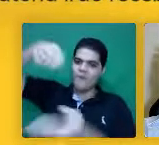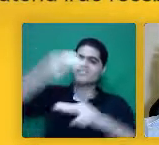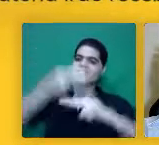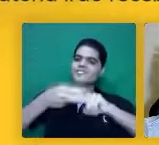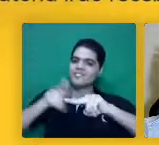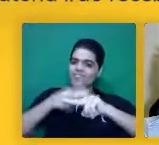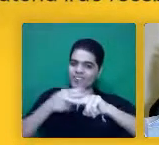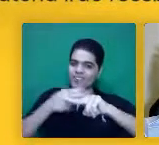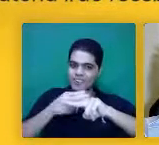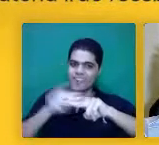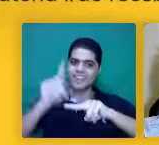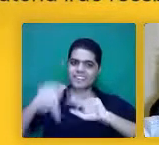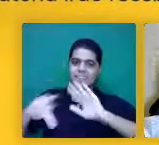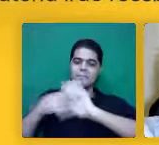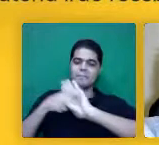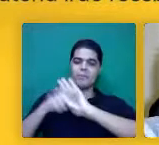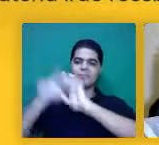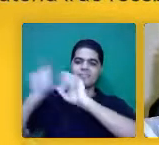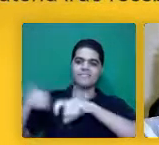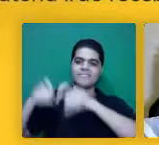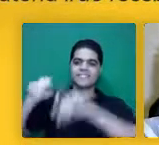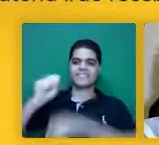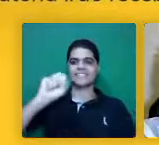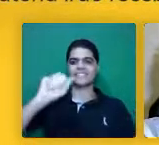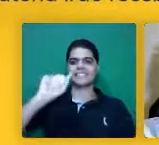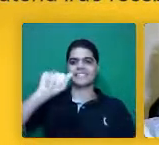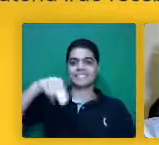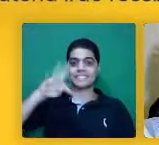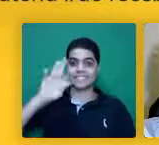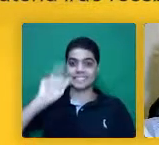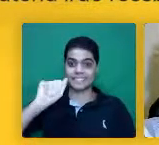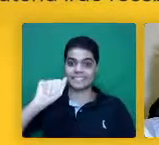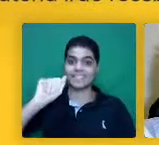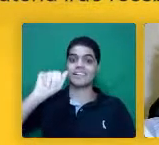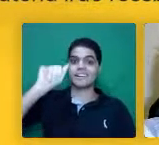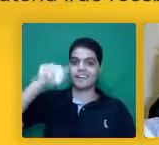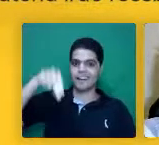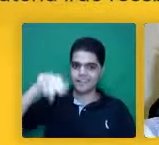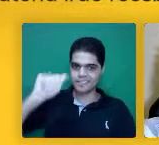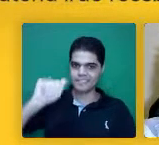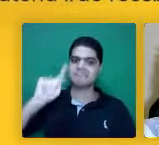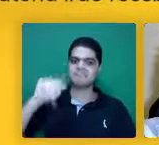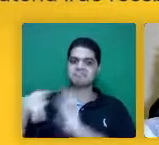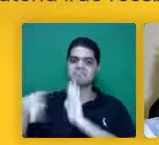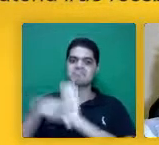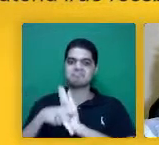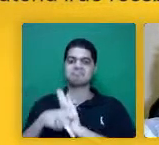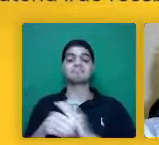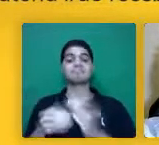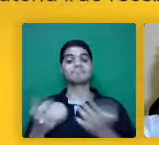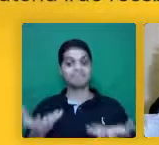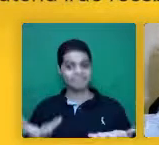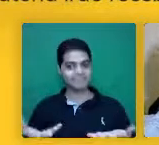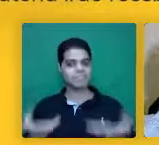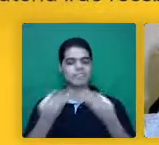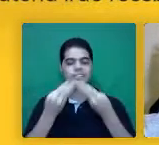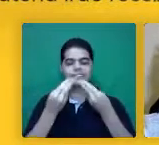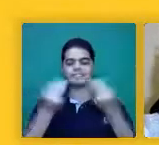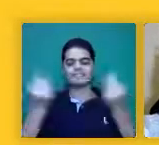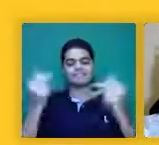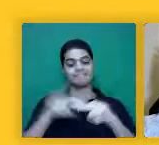Fazenda Santa Ana e chocolate Morbeck. Então, já dá esse gostinho aí para o